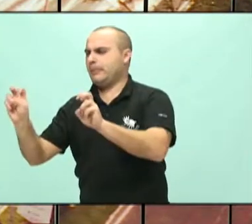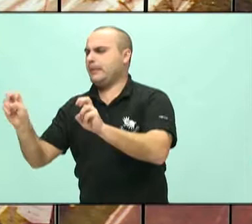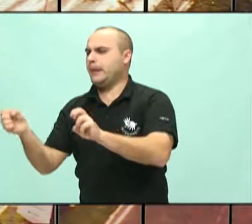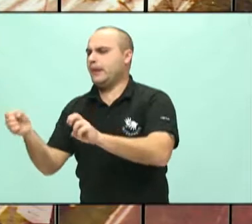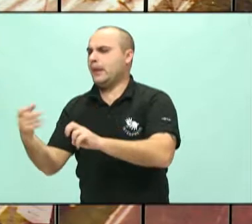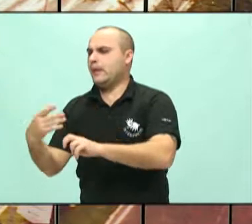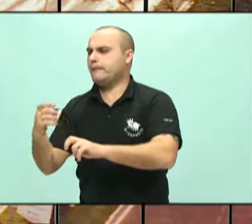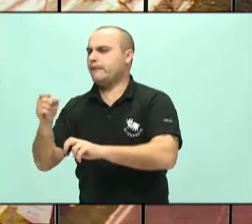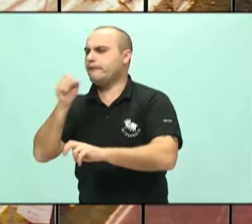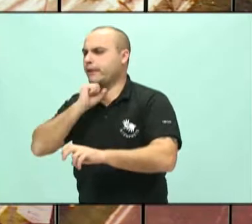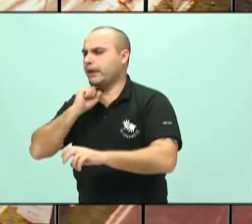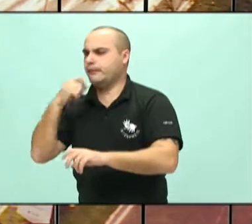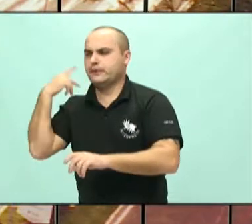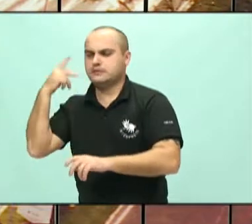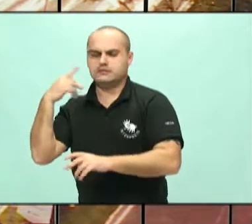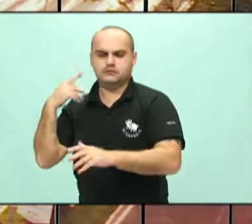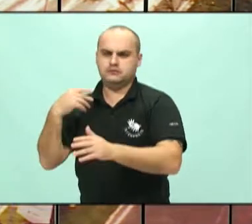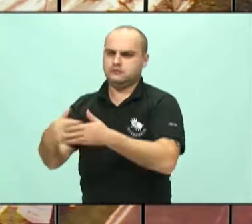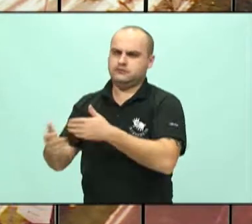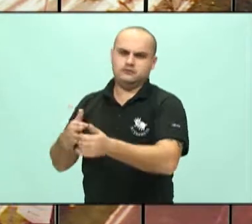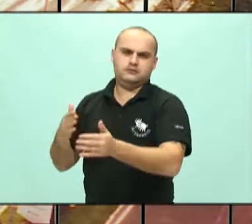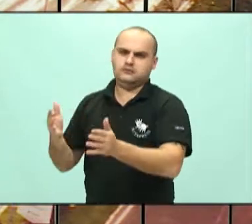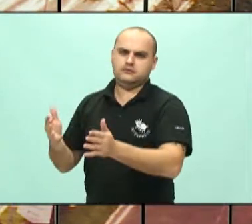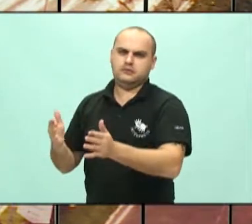inventam uma série de